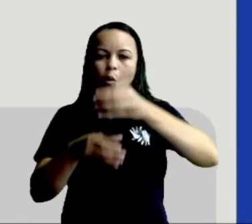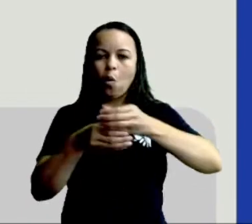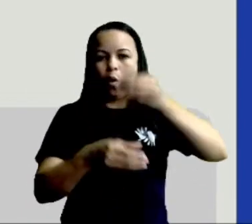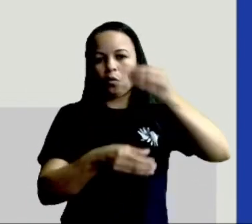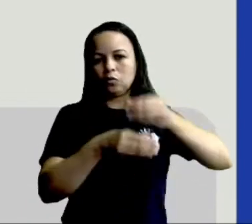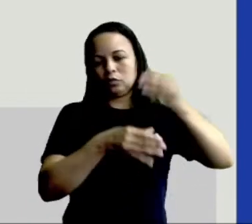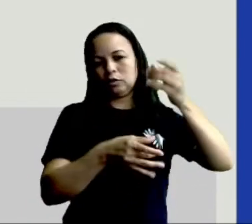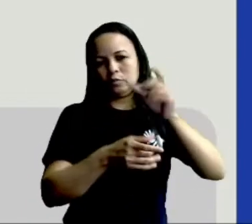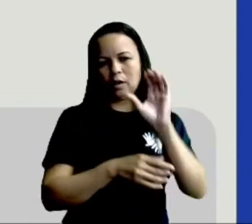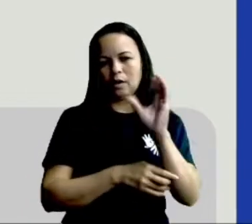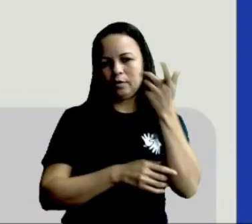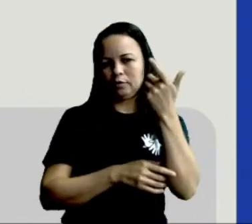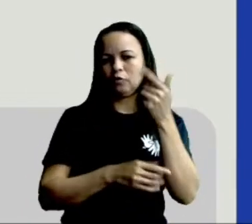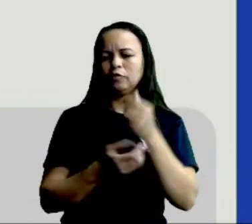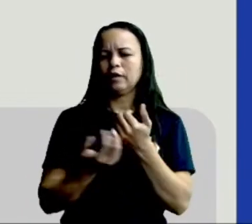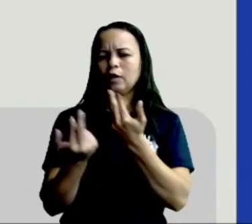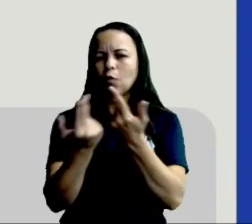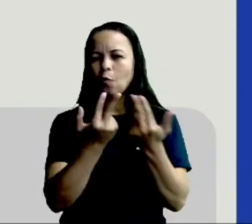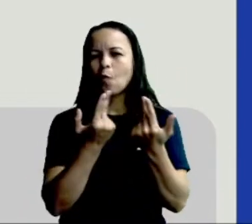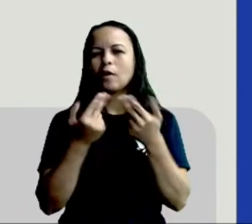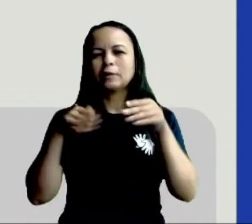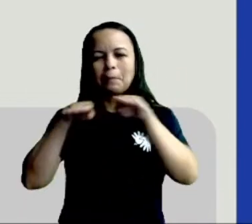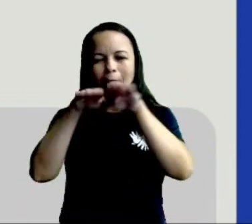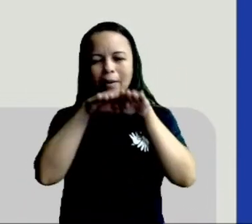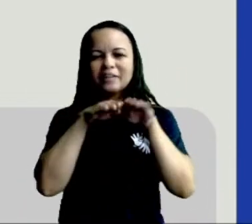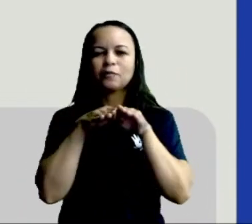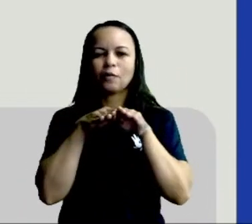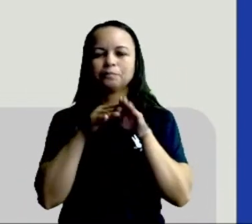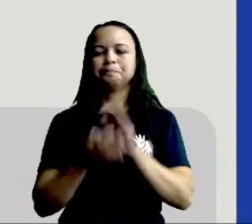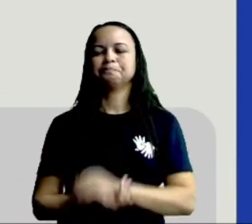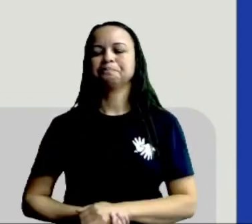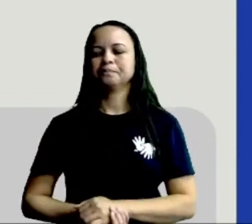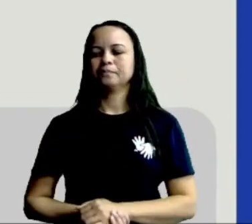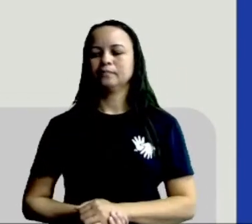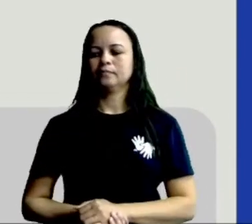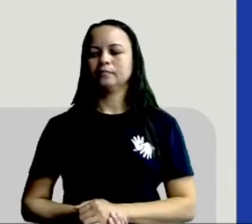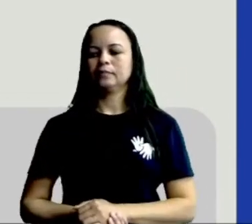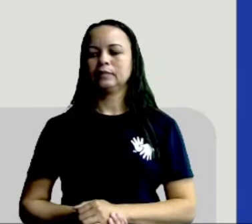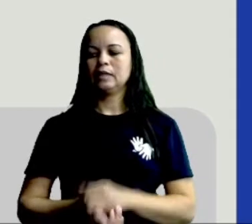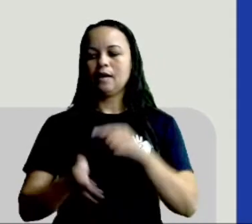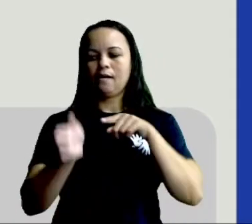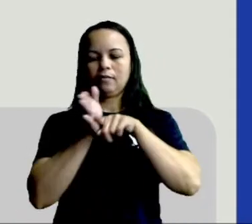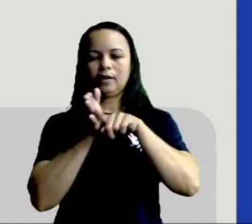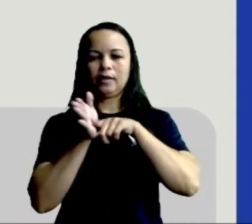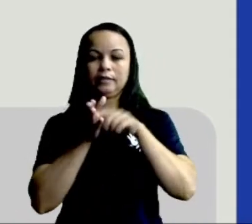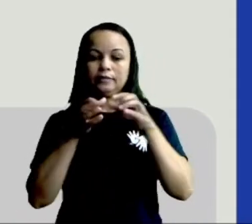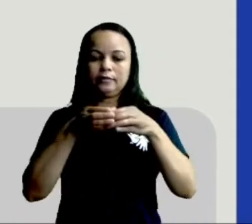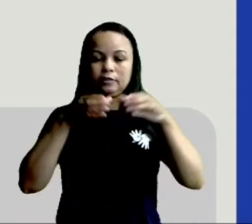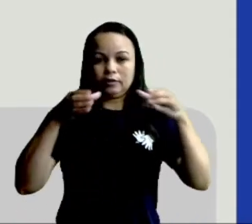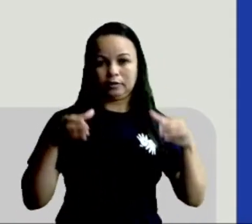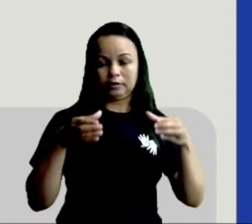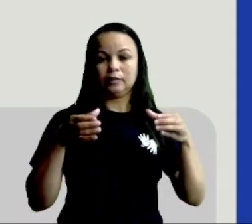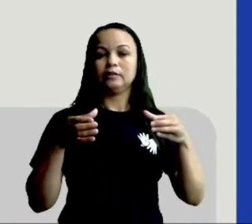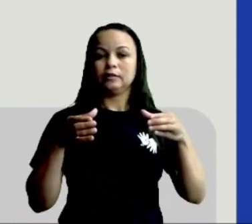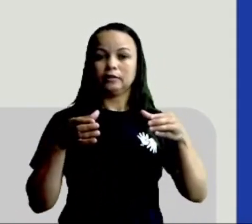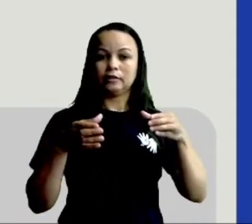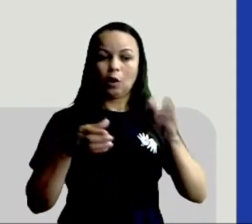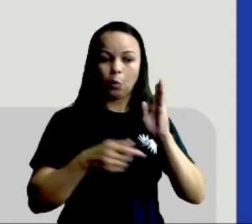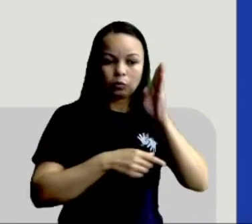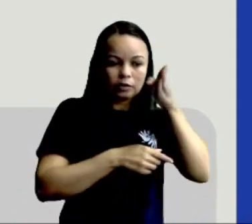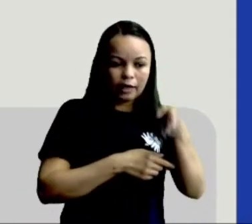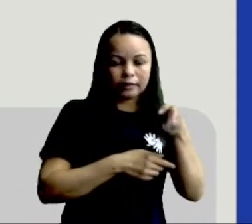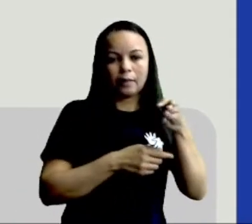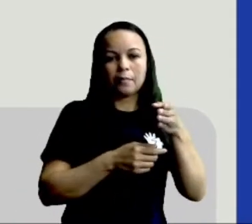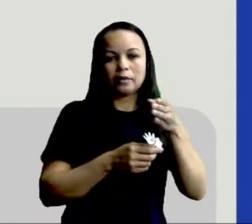poder você resolver. Tem que ser a mesma categoria. Analise se as grandezas são diretamente